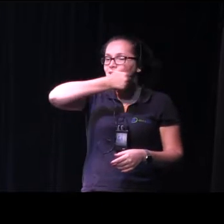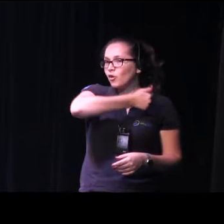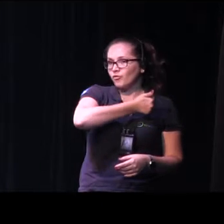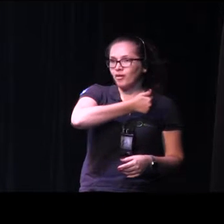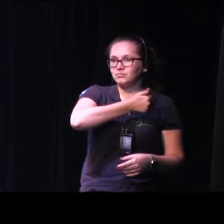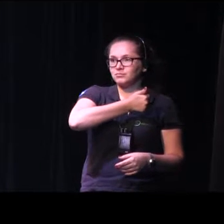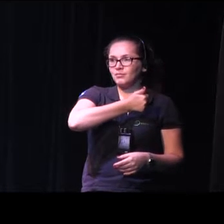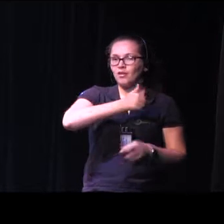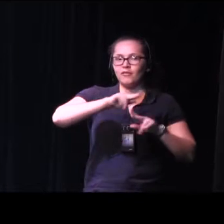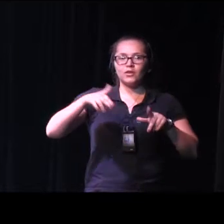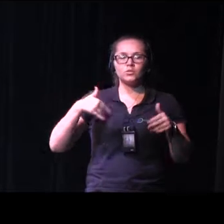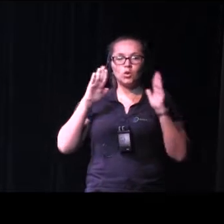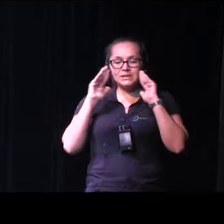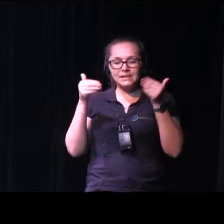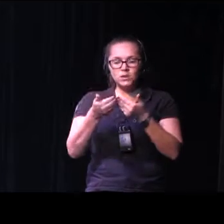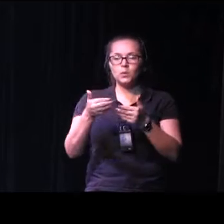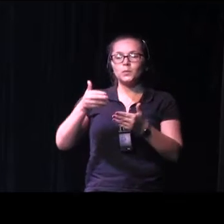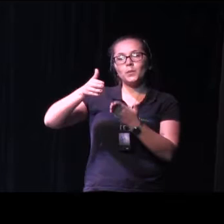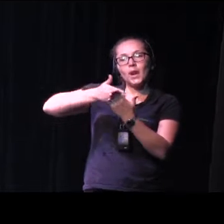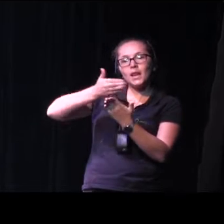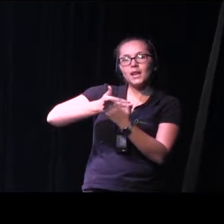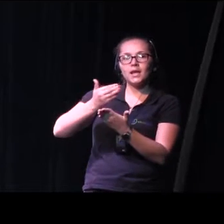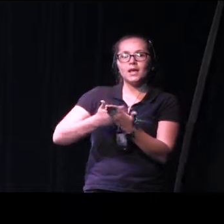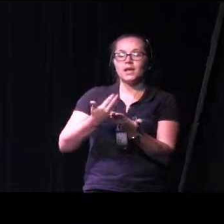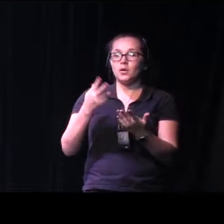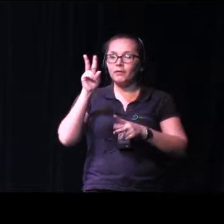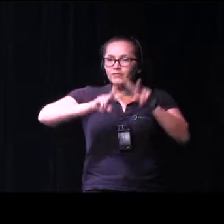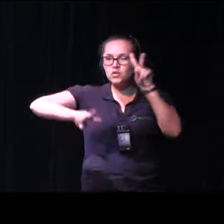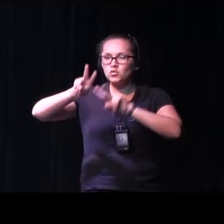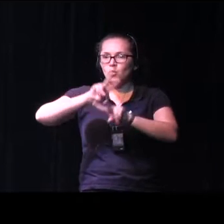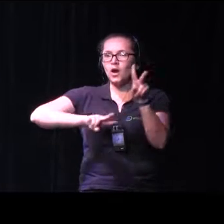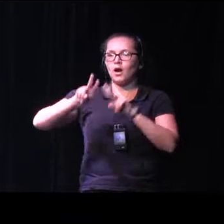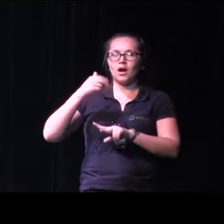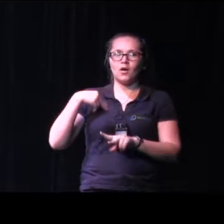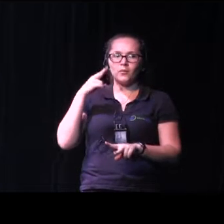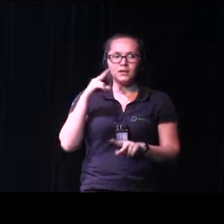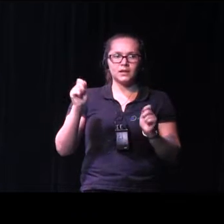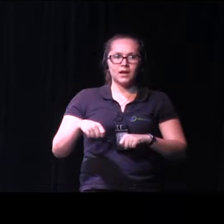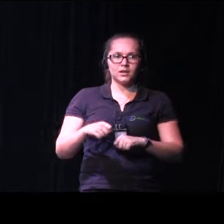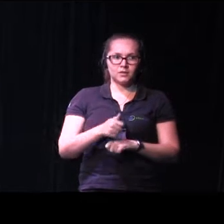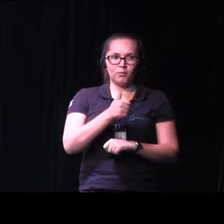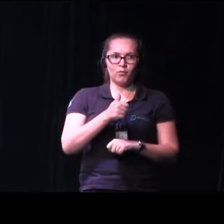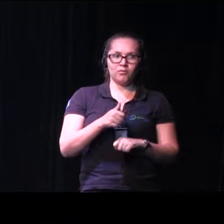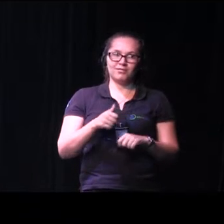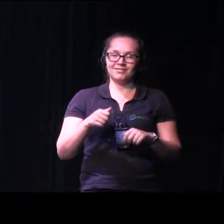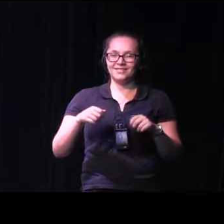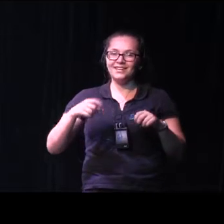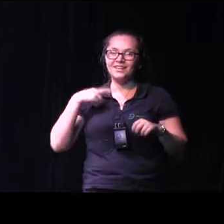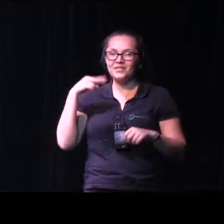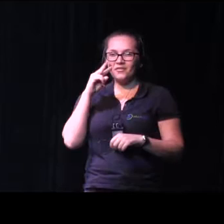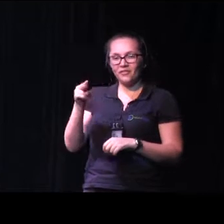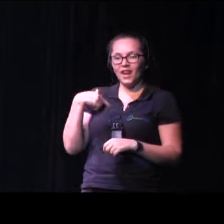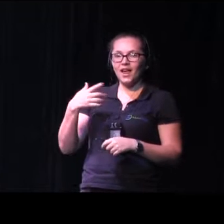ou salvar uma dicotomia, uma concentração para ler e uma parte visual e o elemento visual